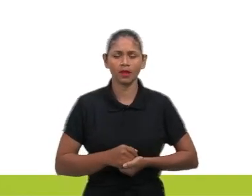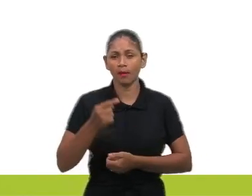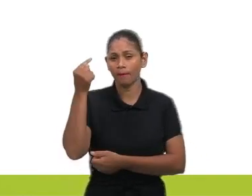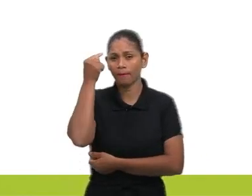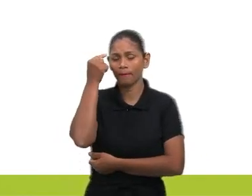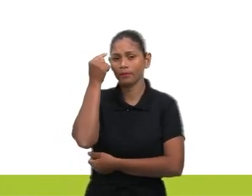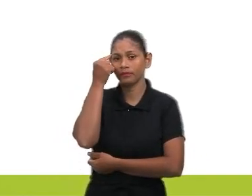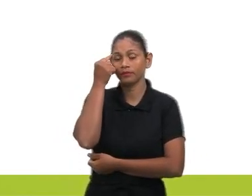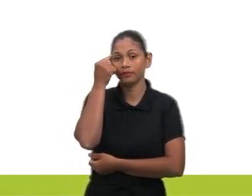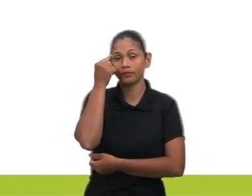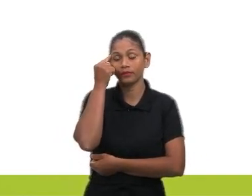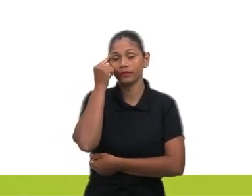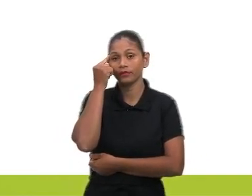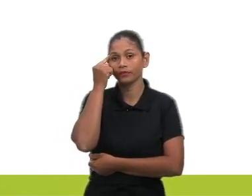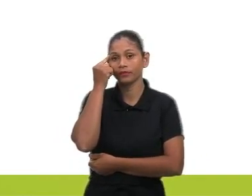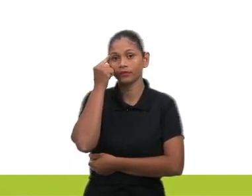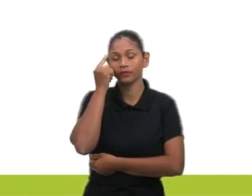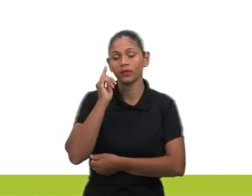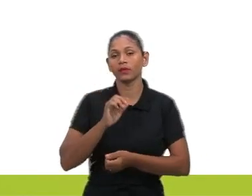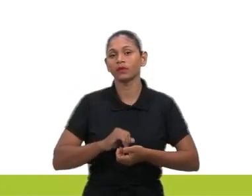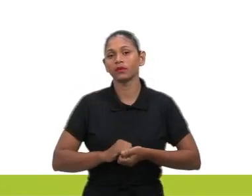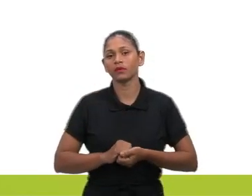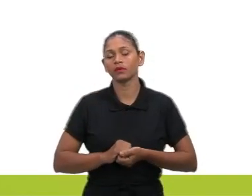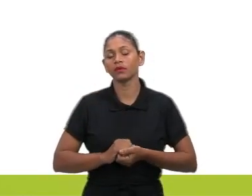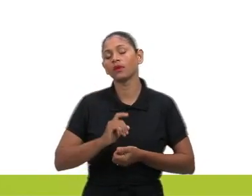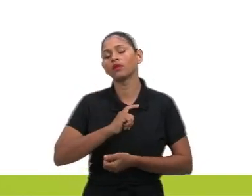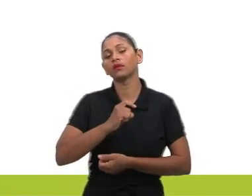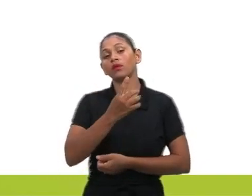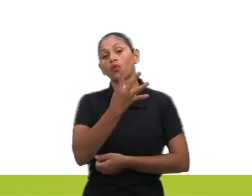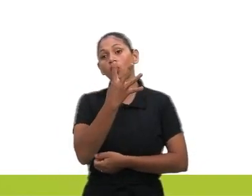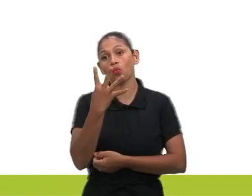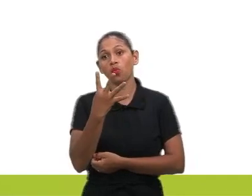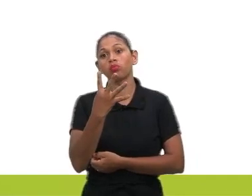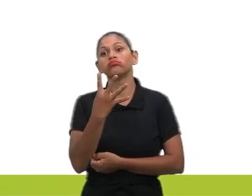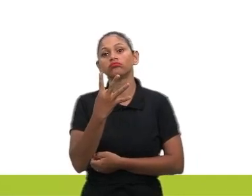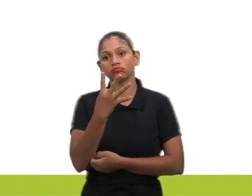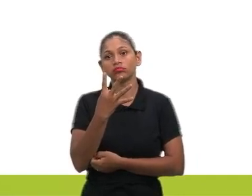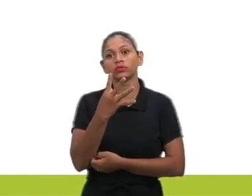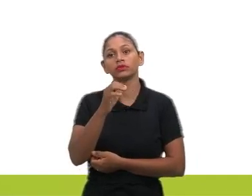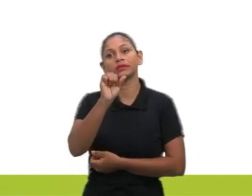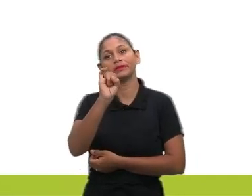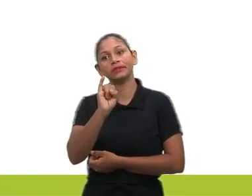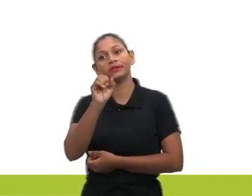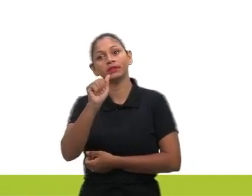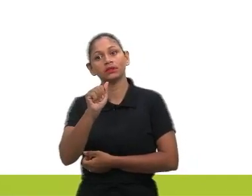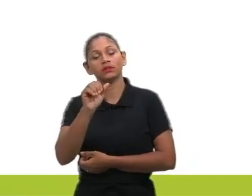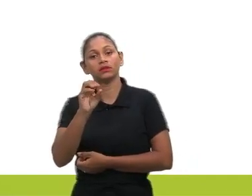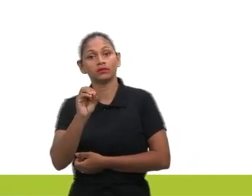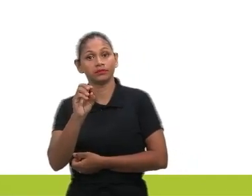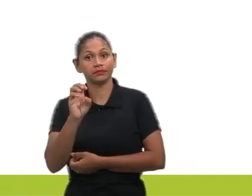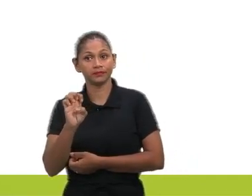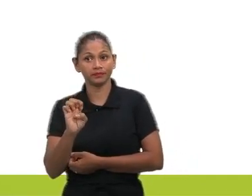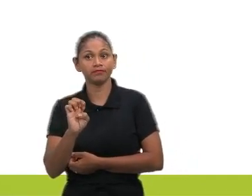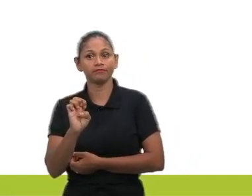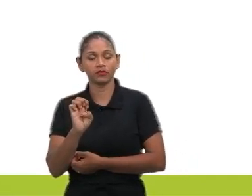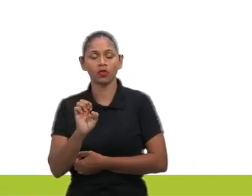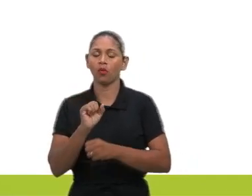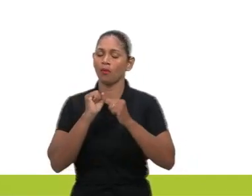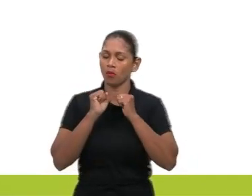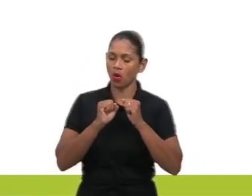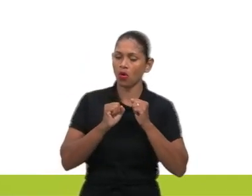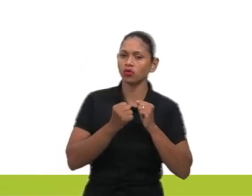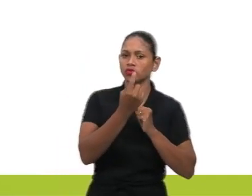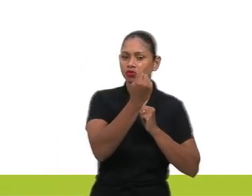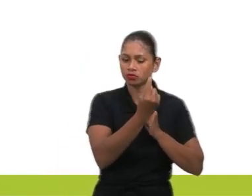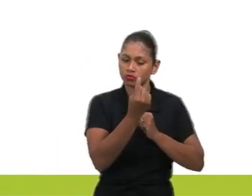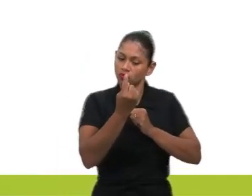seguinte, aqui eu tenho 4 vogais, então eu posso colocar uma na primeira, uma na segunda, uma na terceira ou na quarta. Beleza. Consoantes